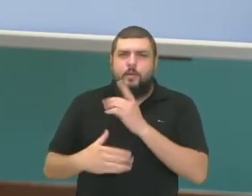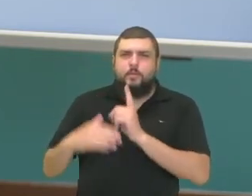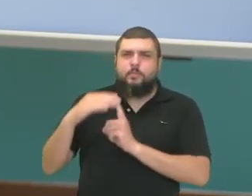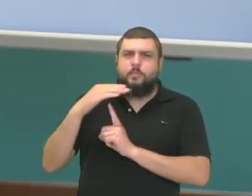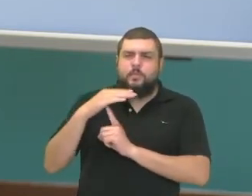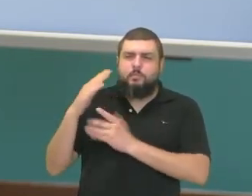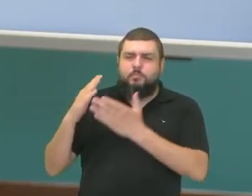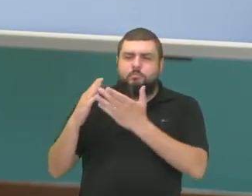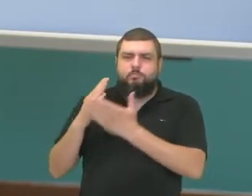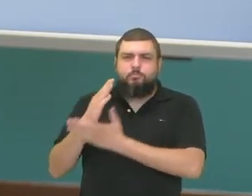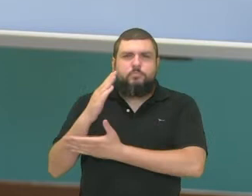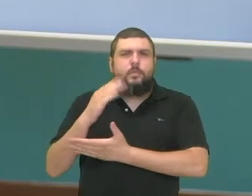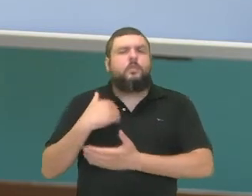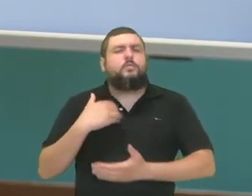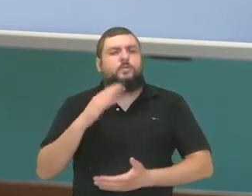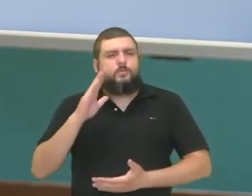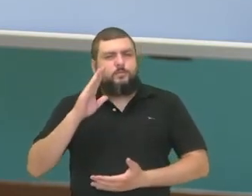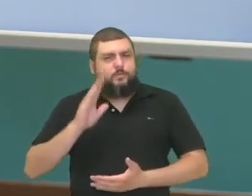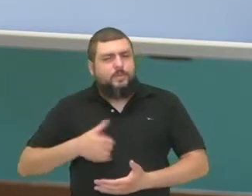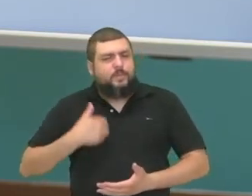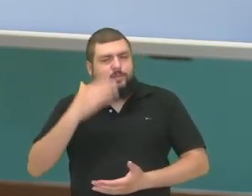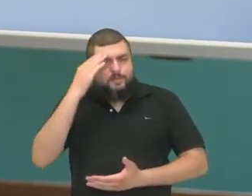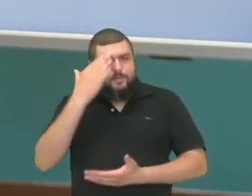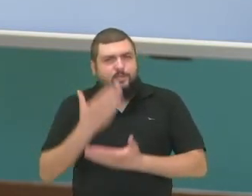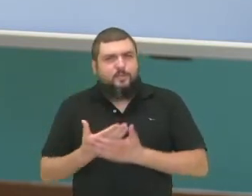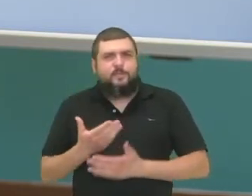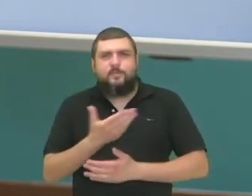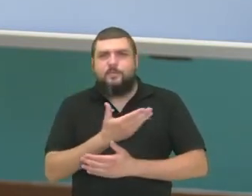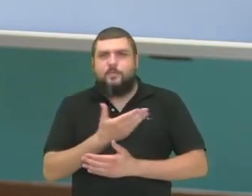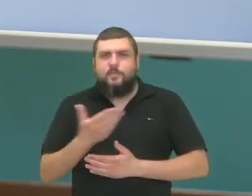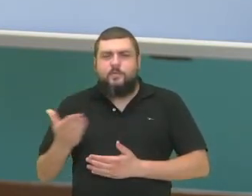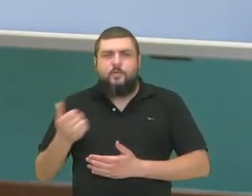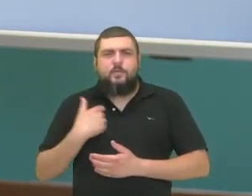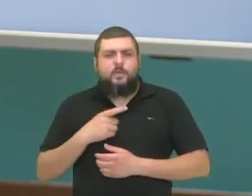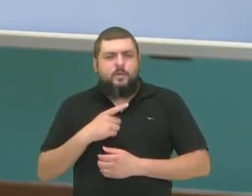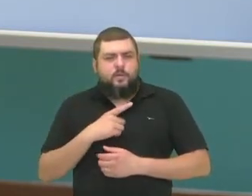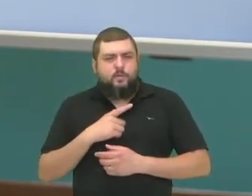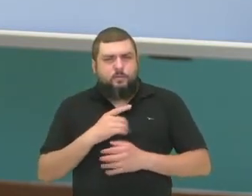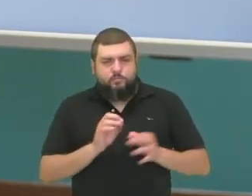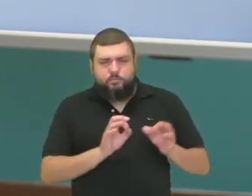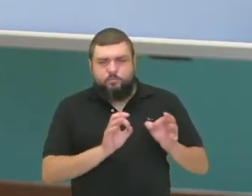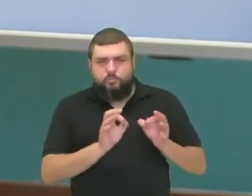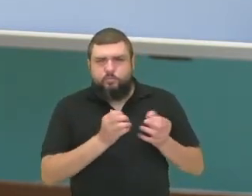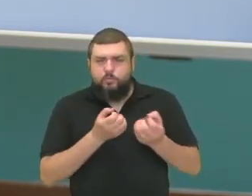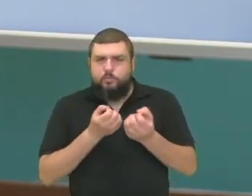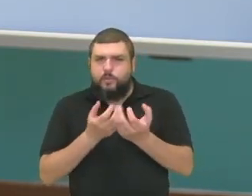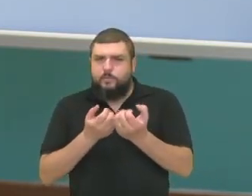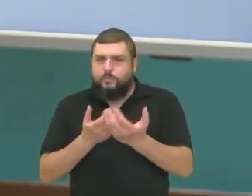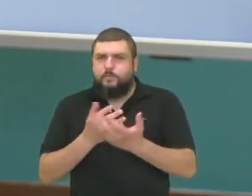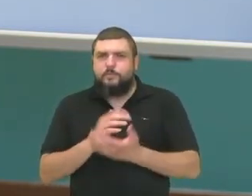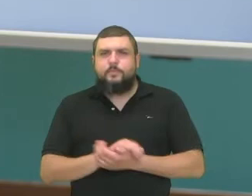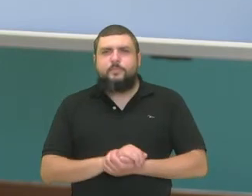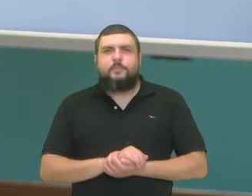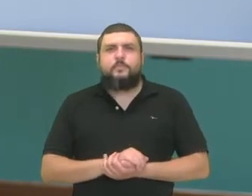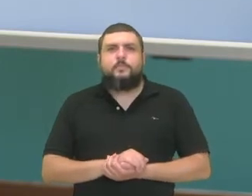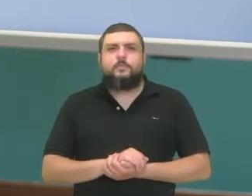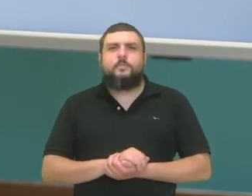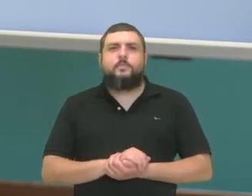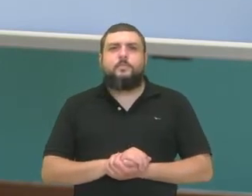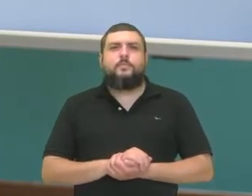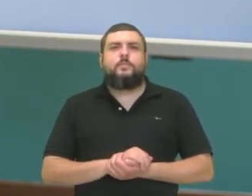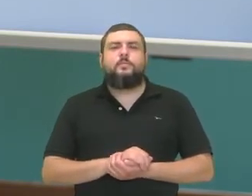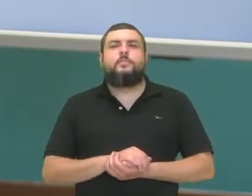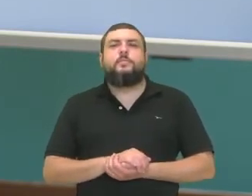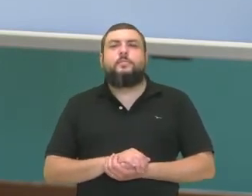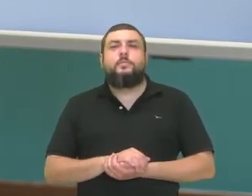já gabaritou, meu amigo. Aqui nós temos o caminho da felicidade. Professor, quais são os